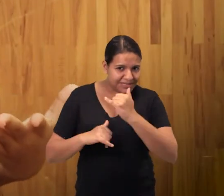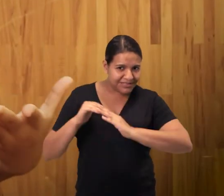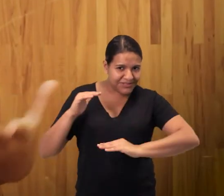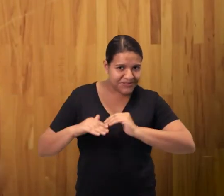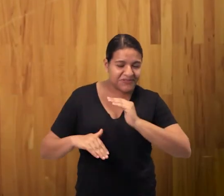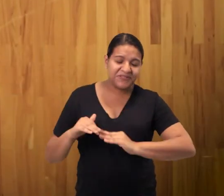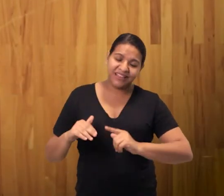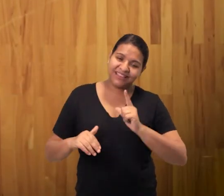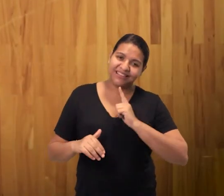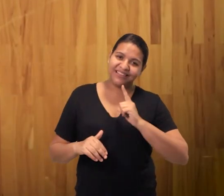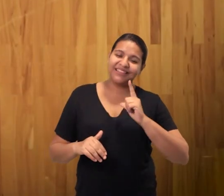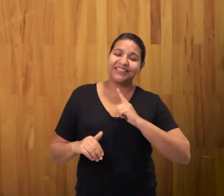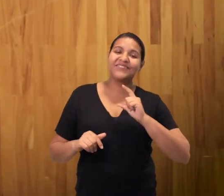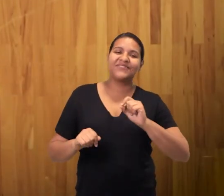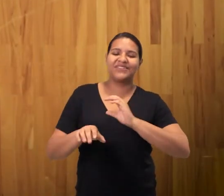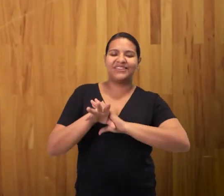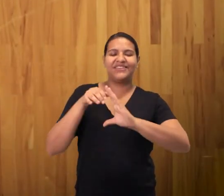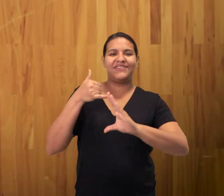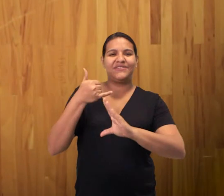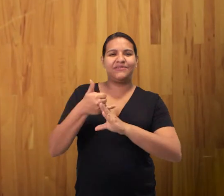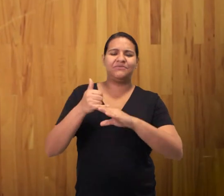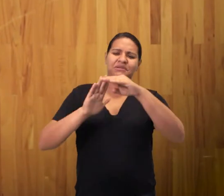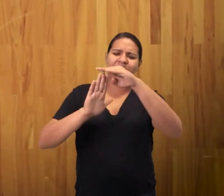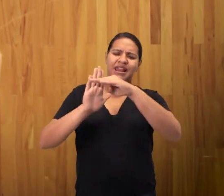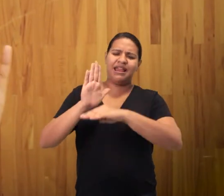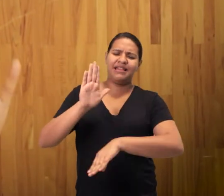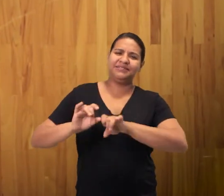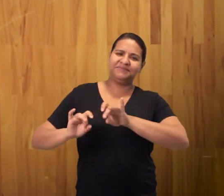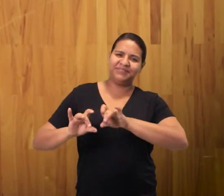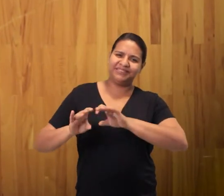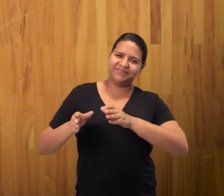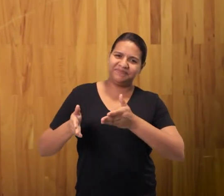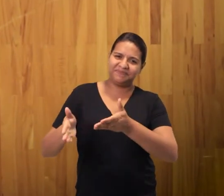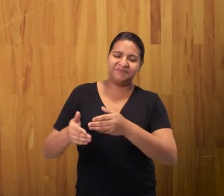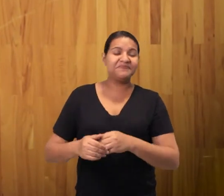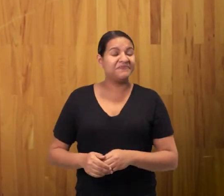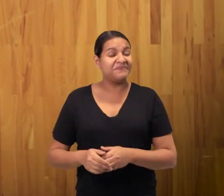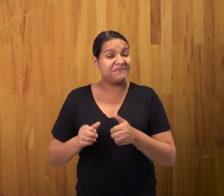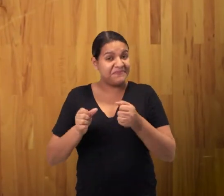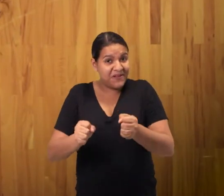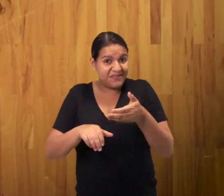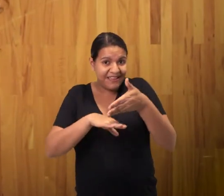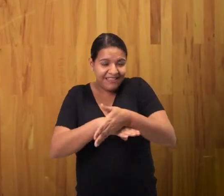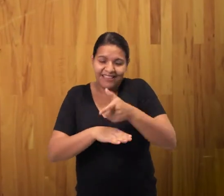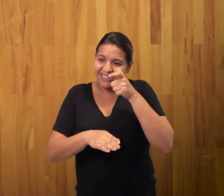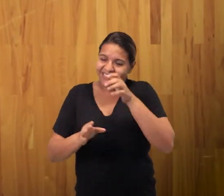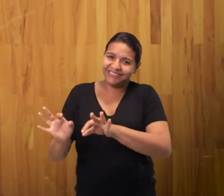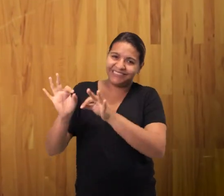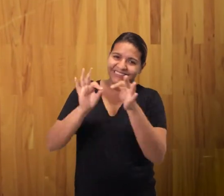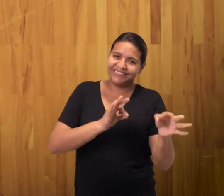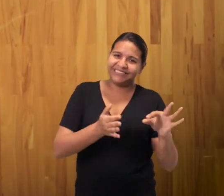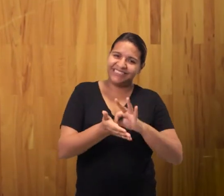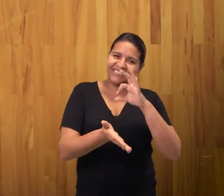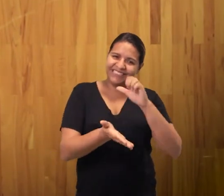atividades como essa, preparamos uma playlist especial no nosso canal do YouTube. Acesse e